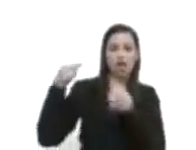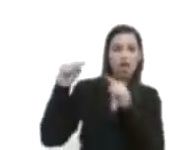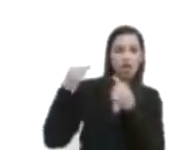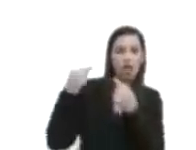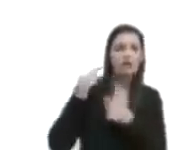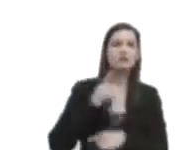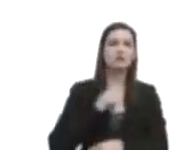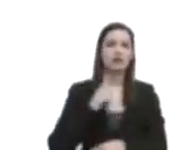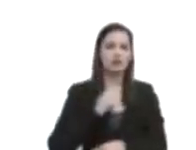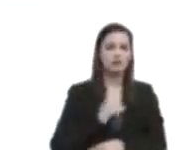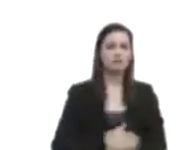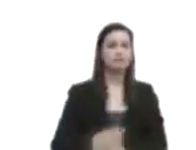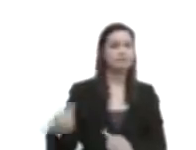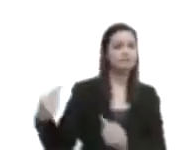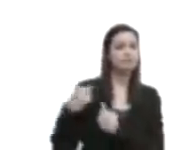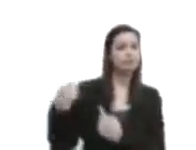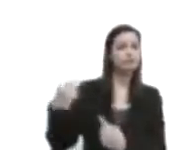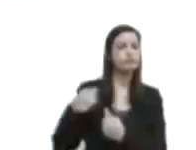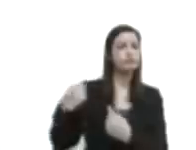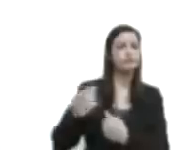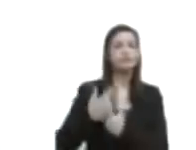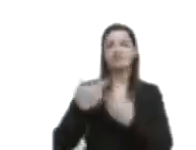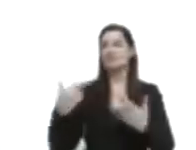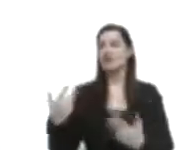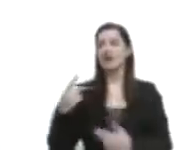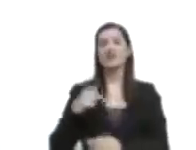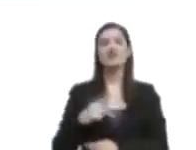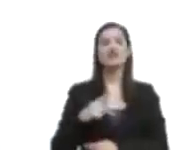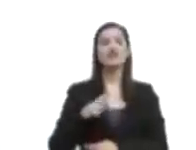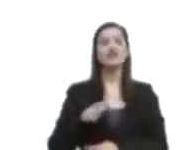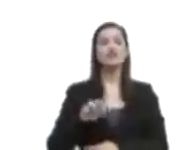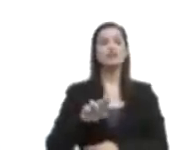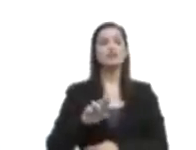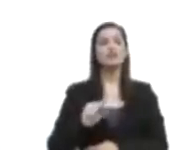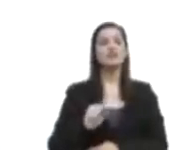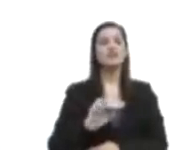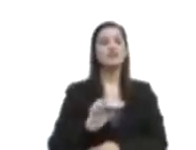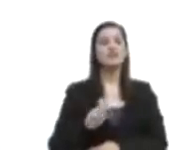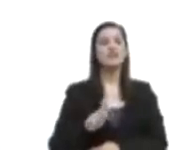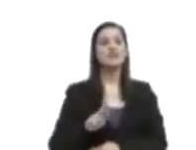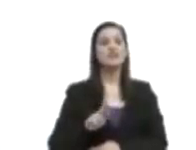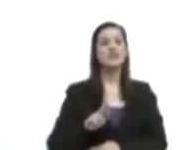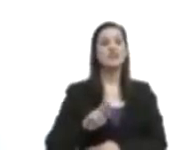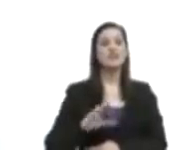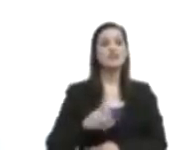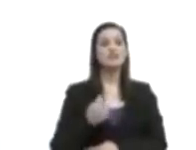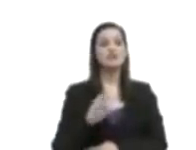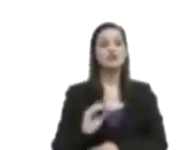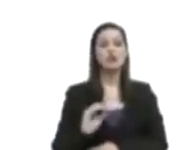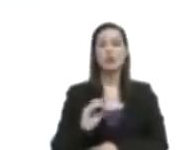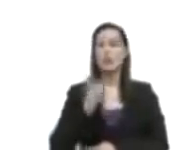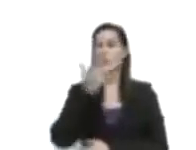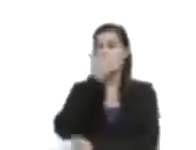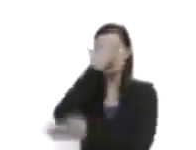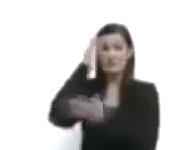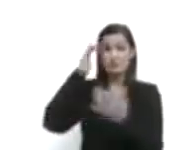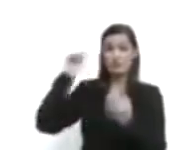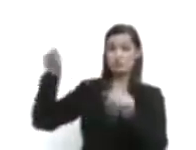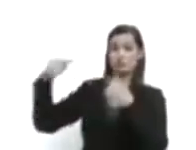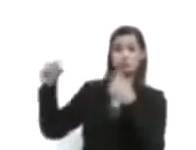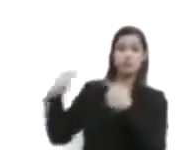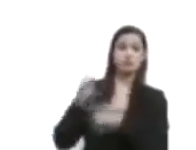outras sete descrevem características essenciais do perfil do verdadeiro discípulo, a última